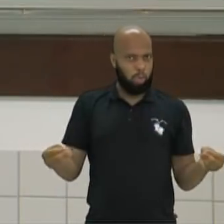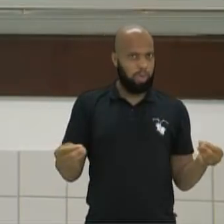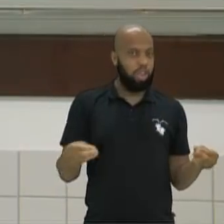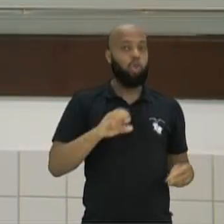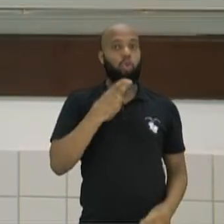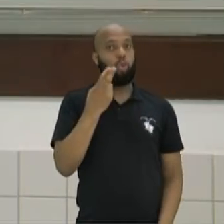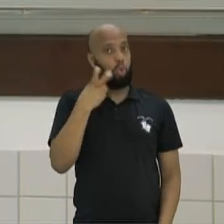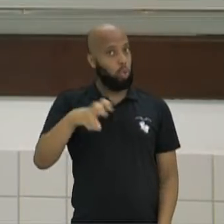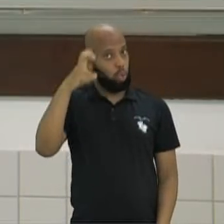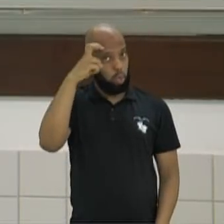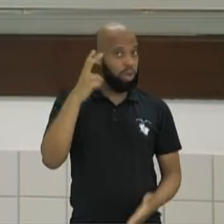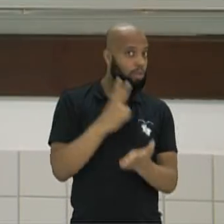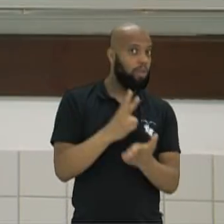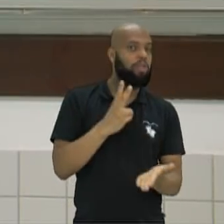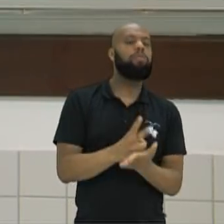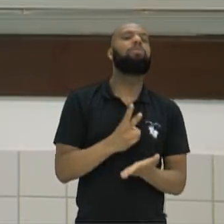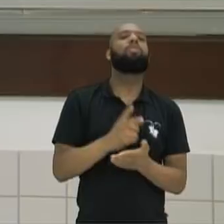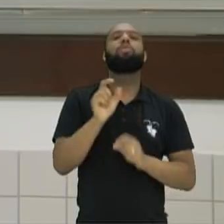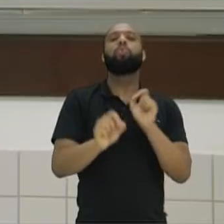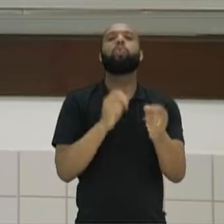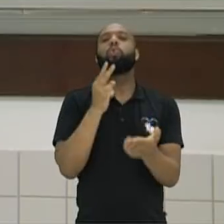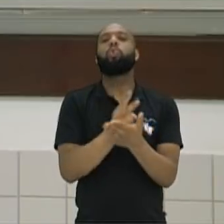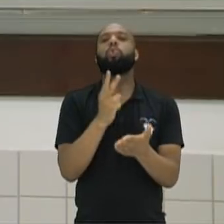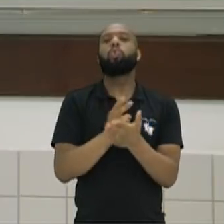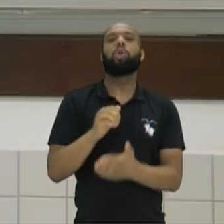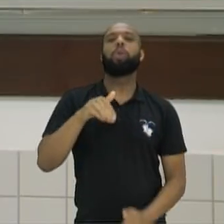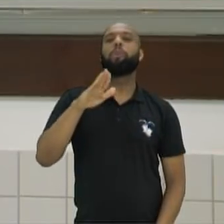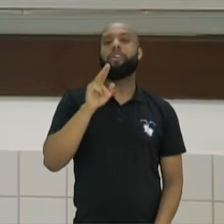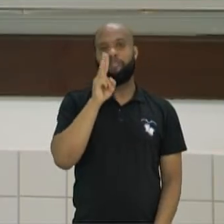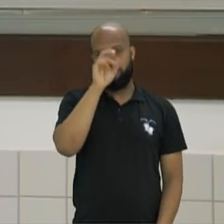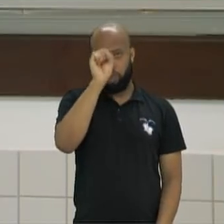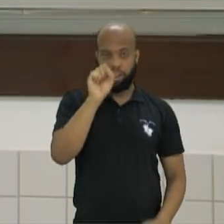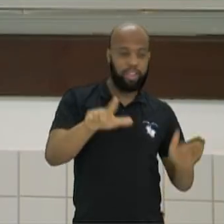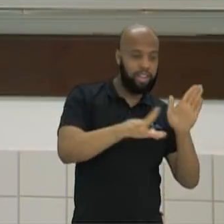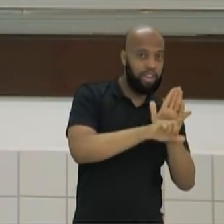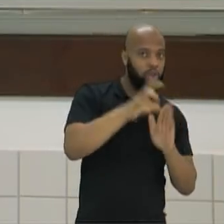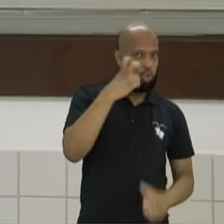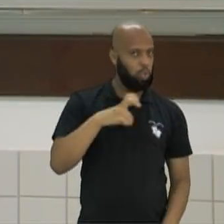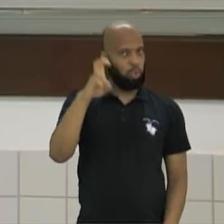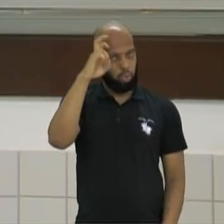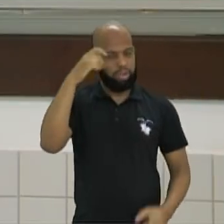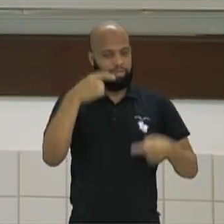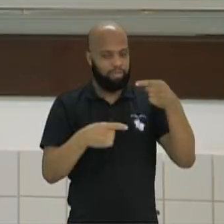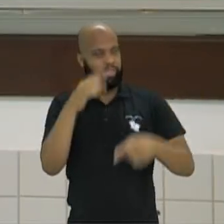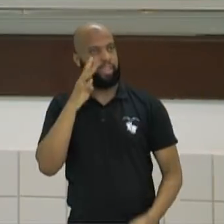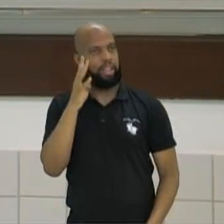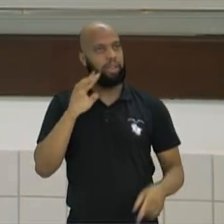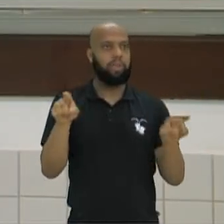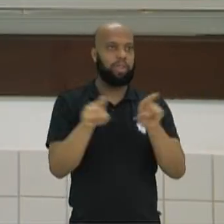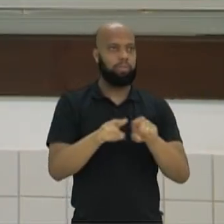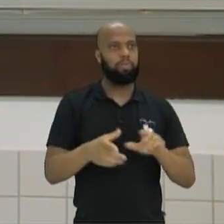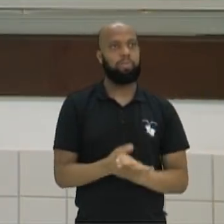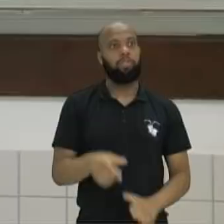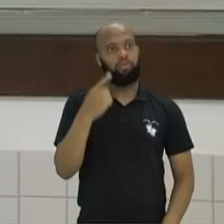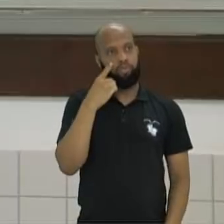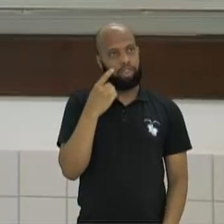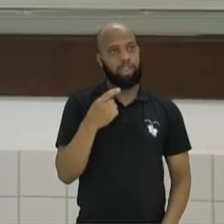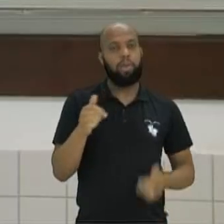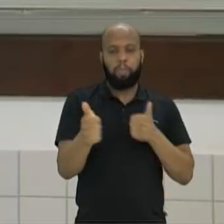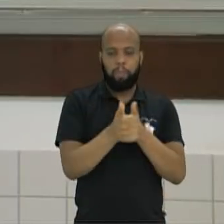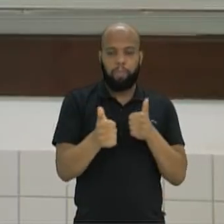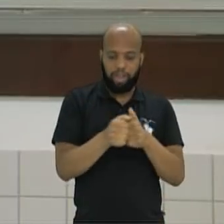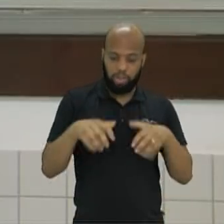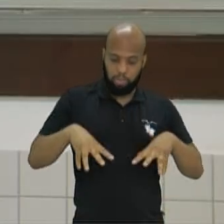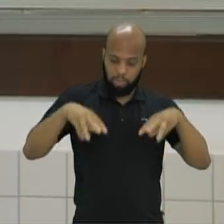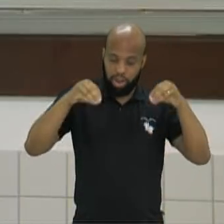cultura permanece? O que permanece mais? O que é mais forte, a lei ou a cultura? Tá aí uma discussãozinha bacana, né? Próximo do palácio foi construída